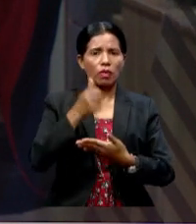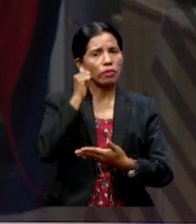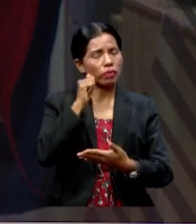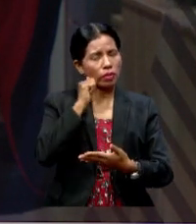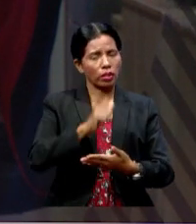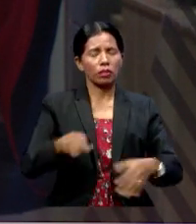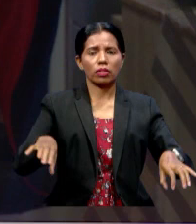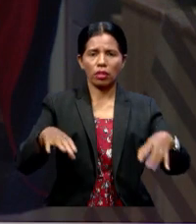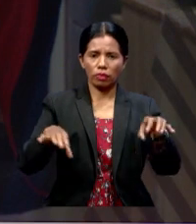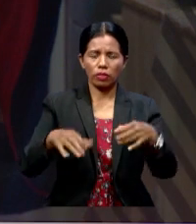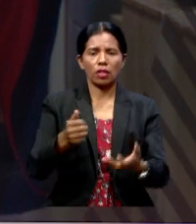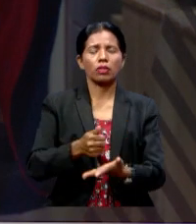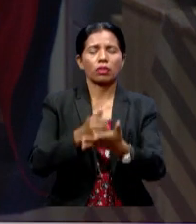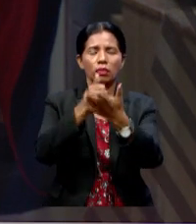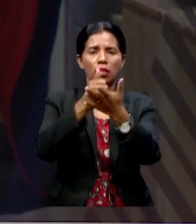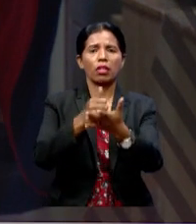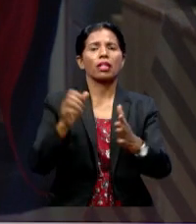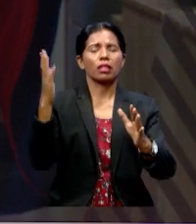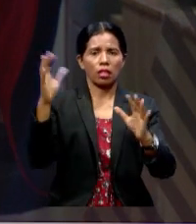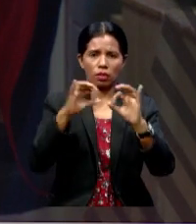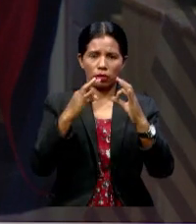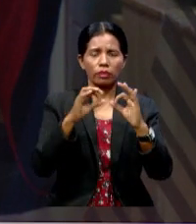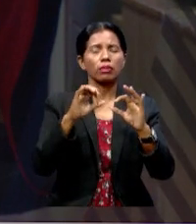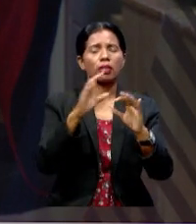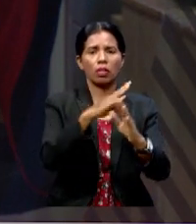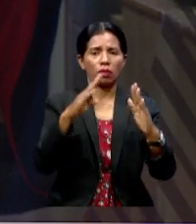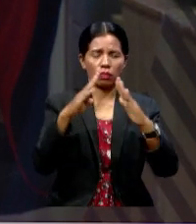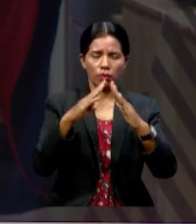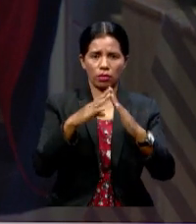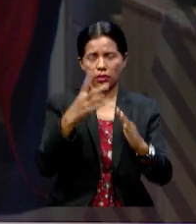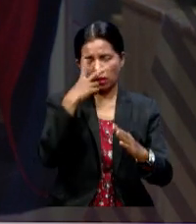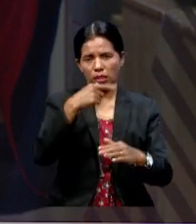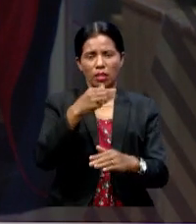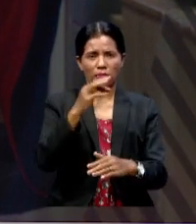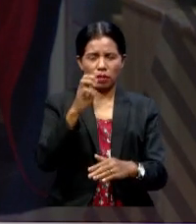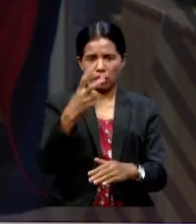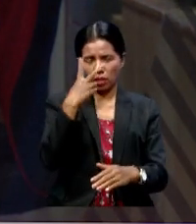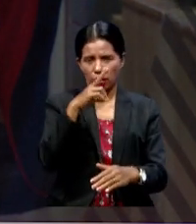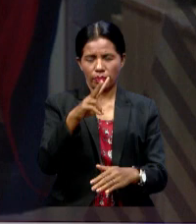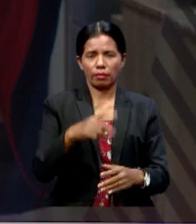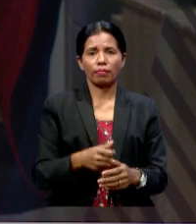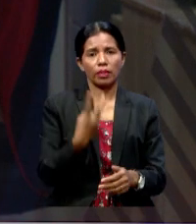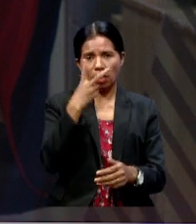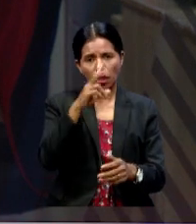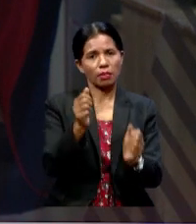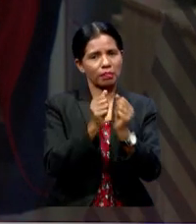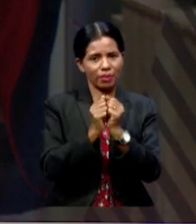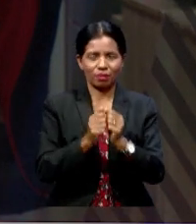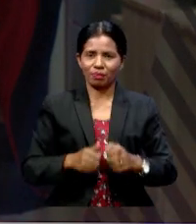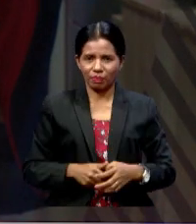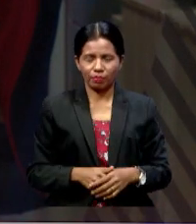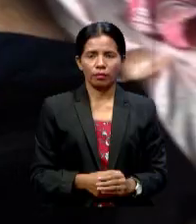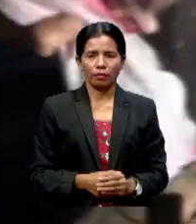São assistente, serviço malaran. A tua tene com uma história de, né? Gemen prepara uma reportagem ida. Turma, ita acompanha a moto.